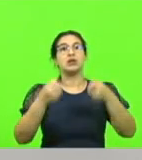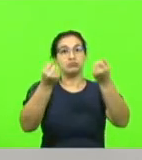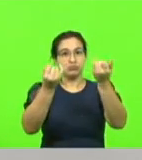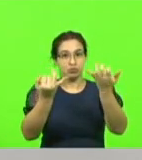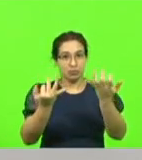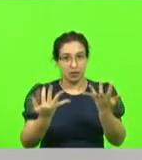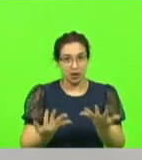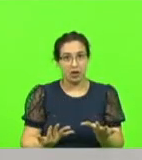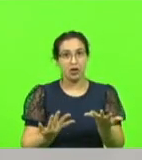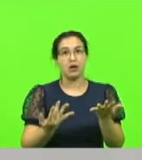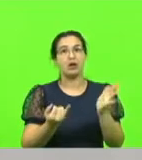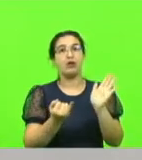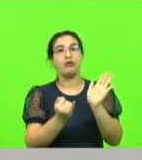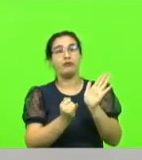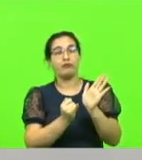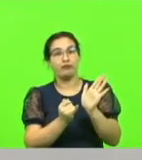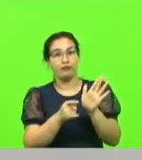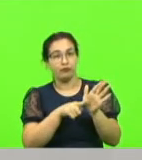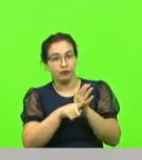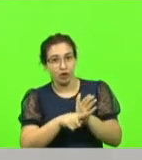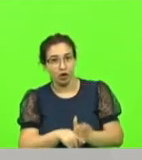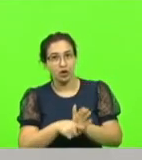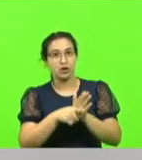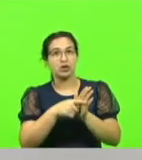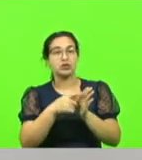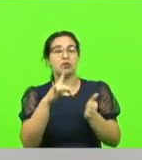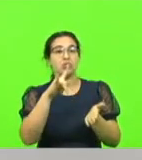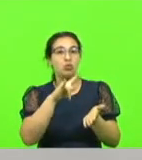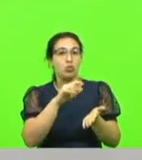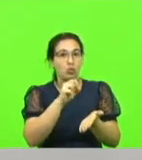também ao Banco Central. Mas no caso de servidores